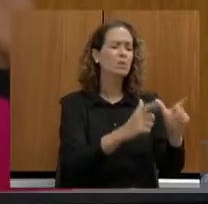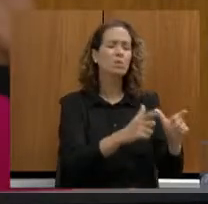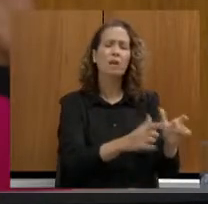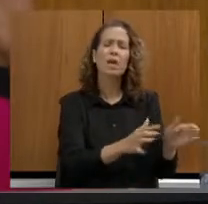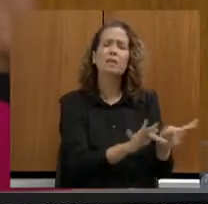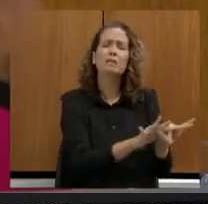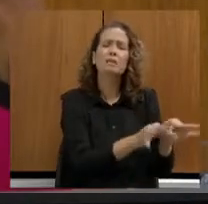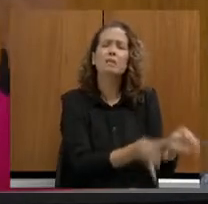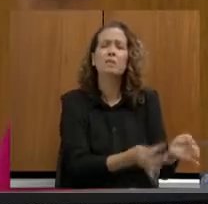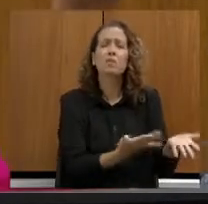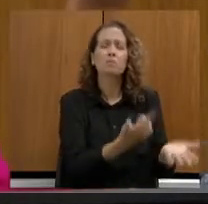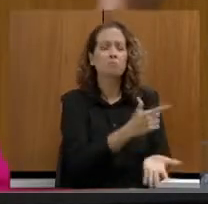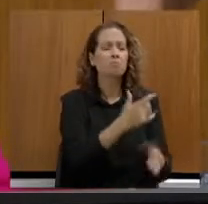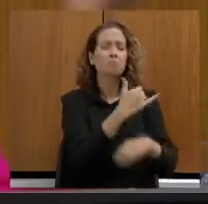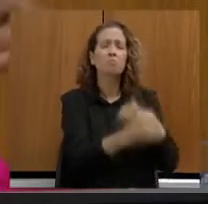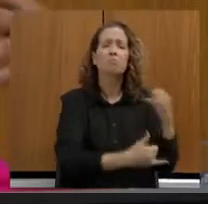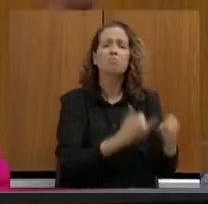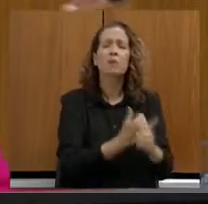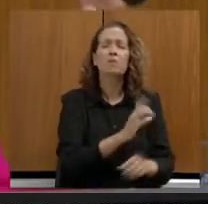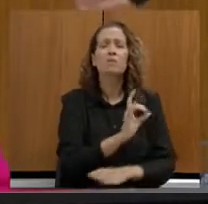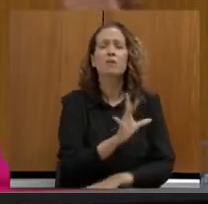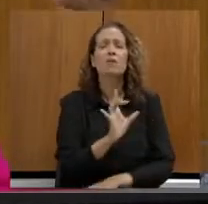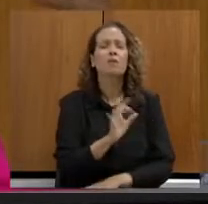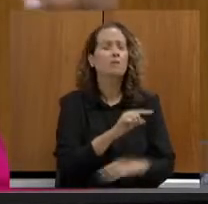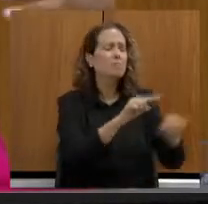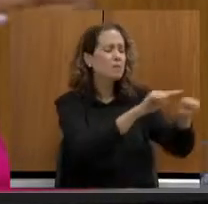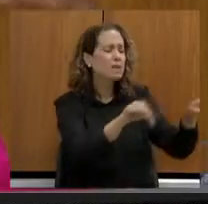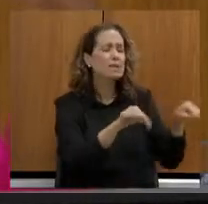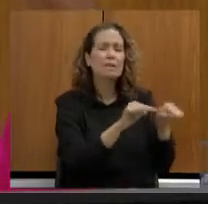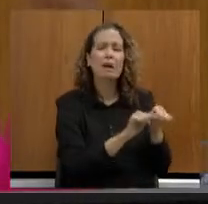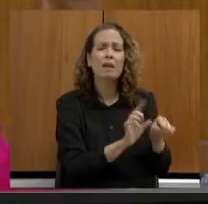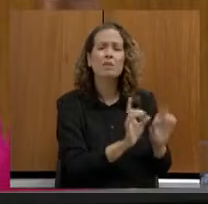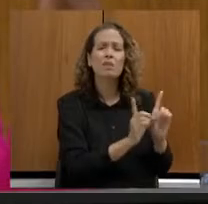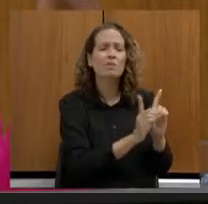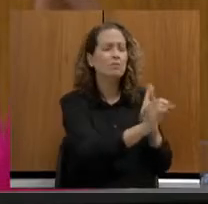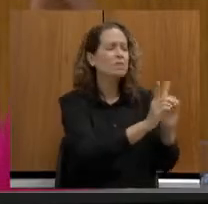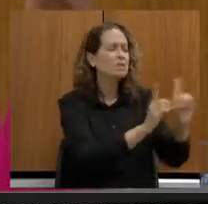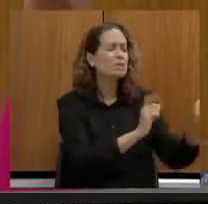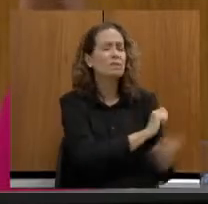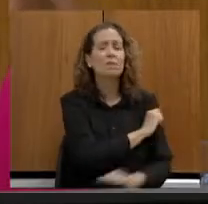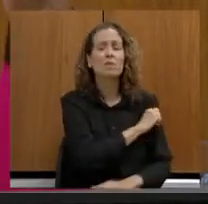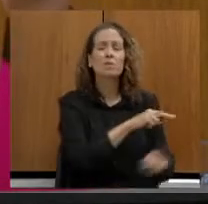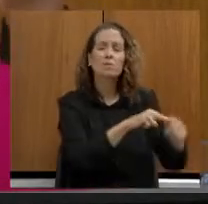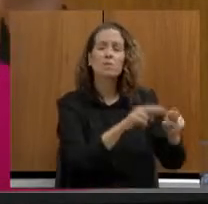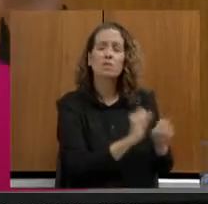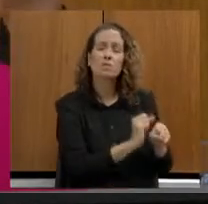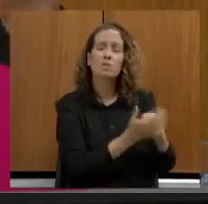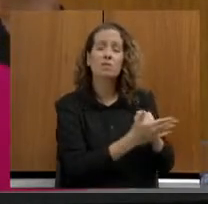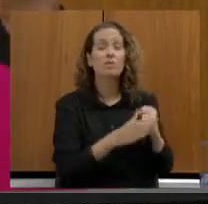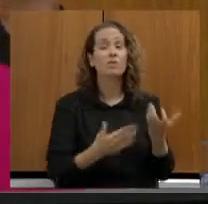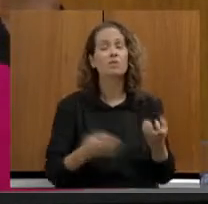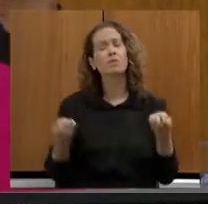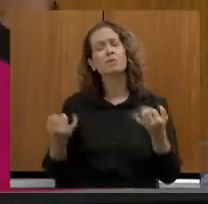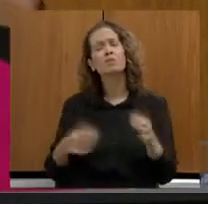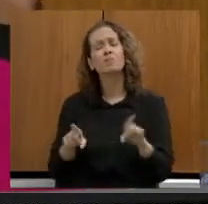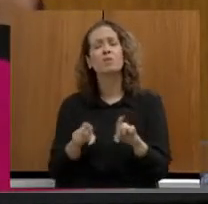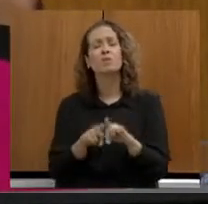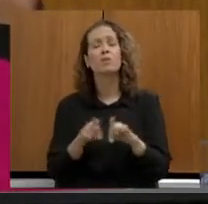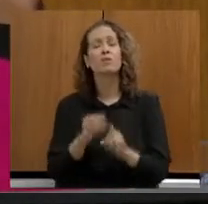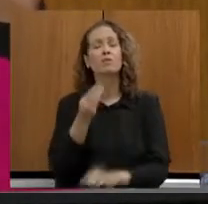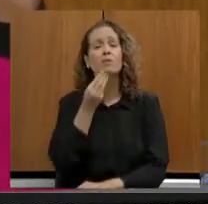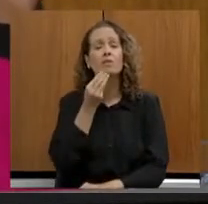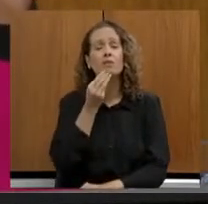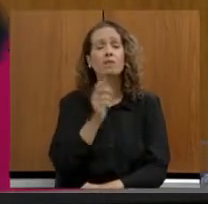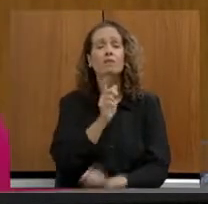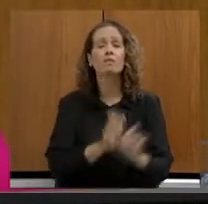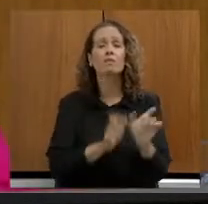que mal tem uma sala às vezes para os alunos e o distanciamento necessário por conta da cor verde então eu tô falando também que tem um desejo